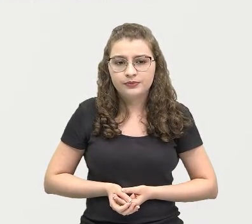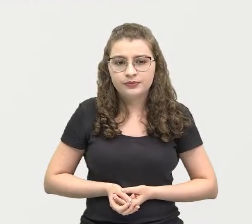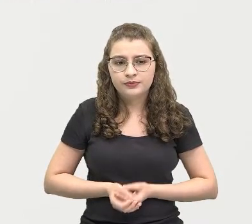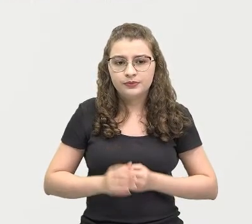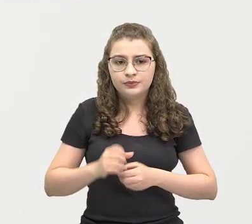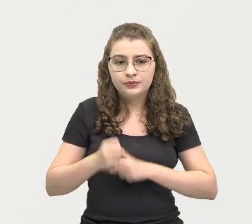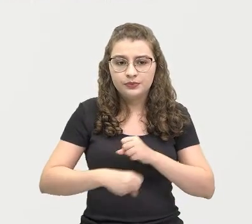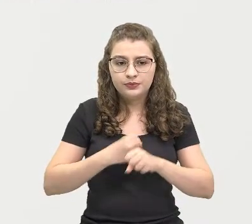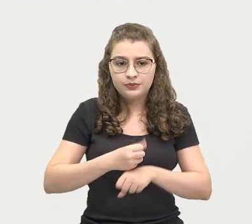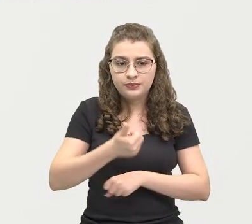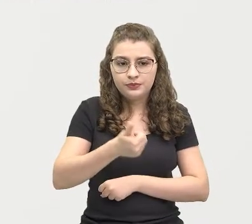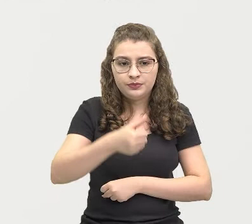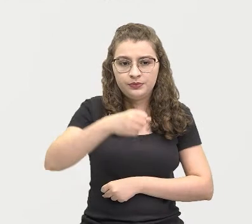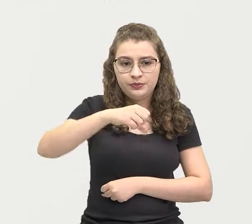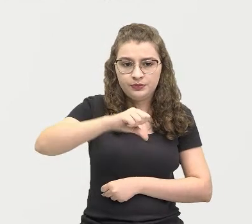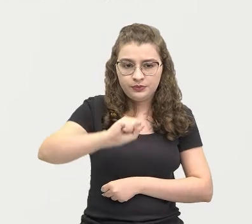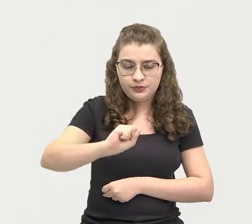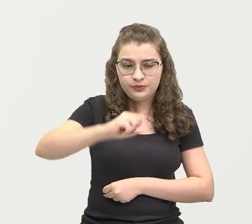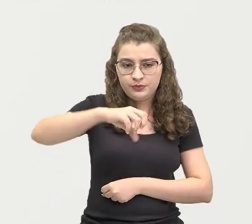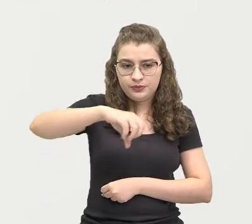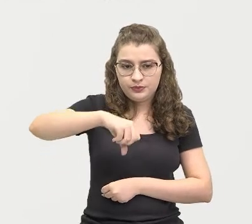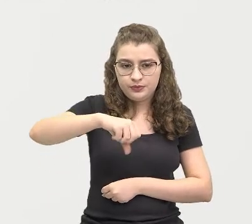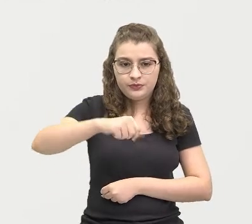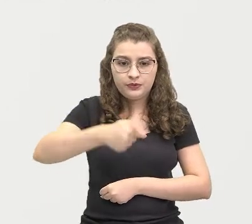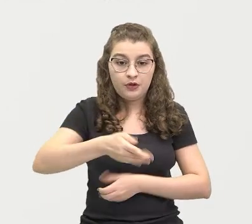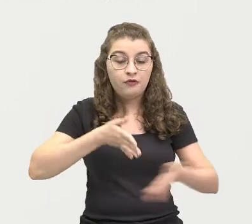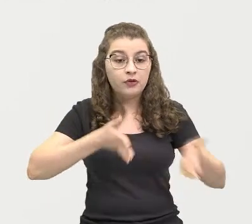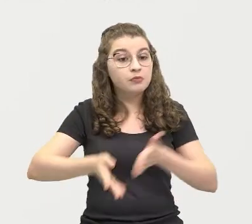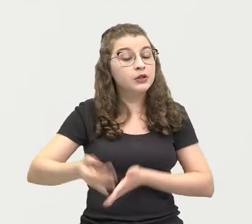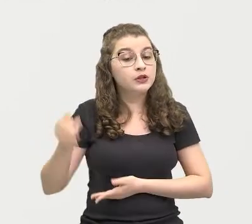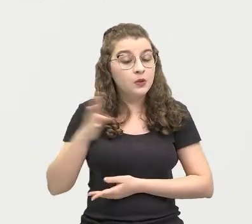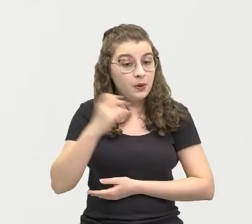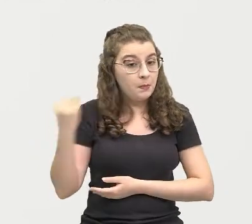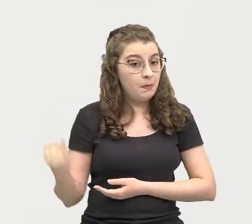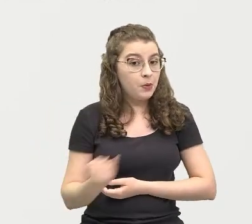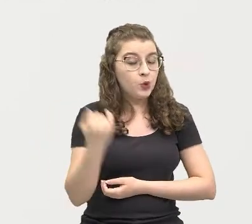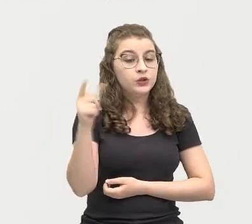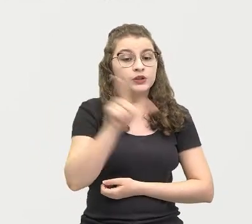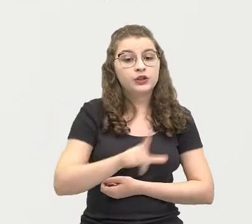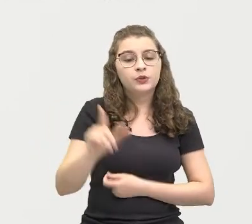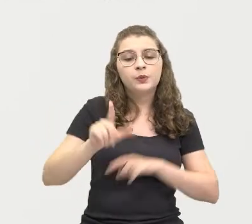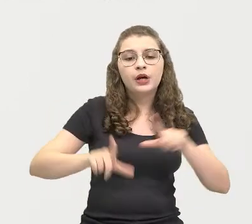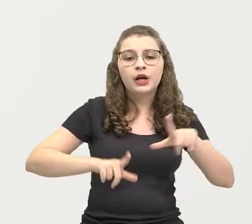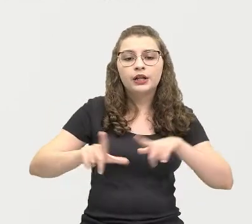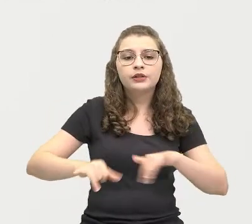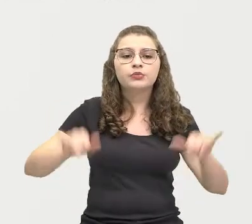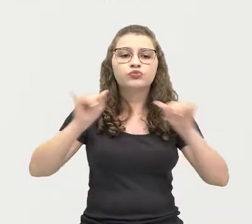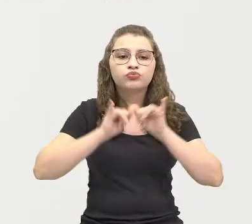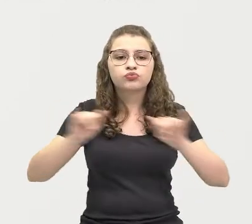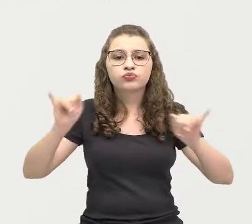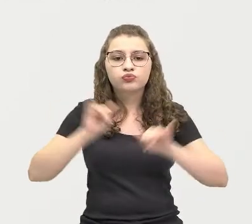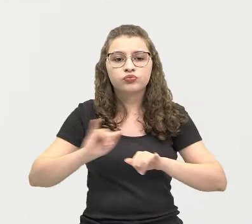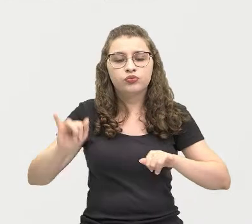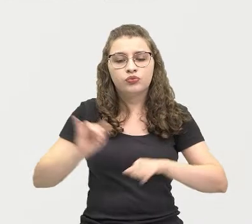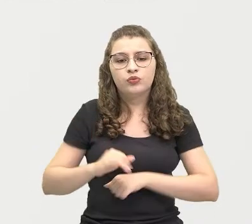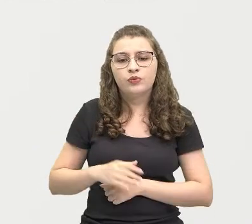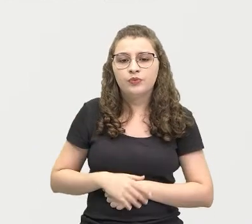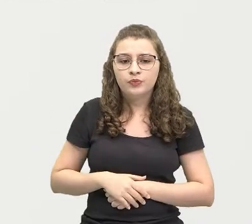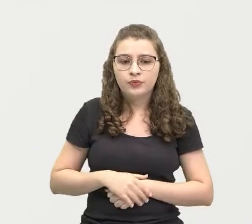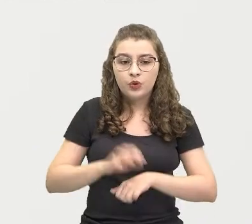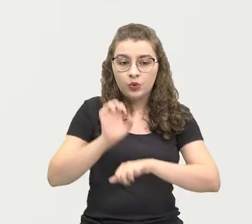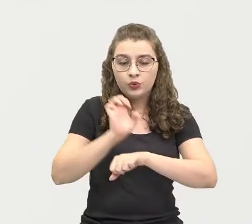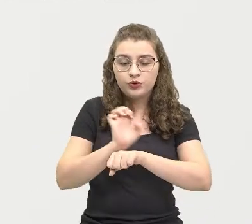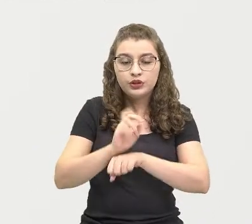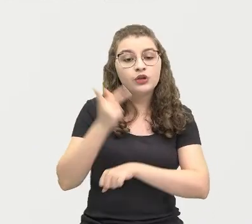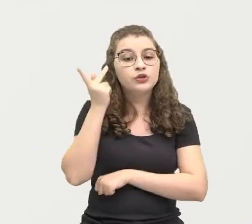Ele passou por um episódio decisivo para a literatura brasileira, ele trabalhou no jornal A Província de São Paulo, atual Estado de São